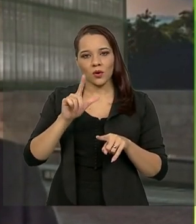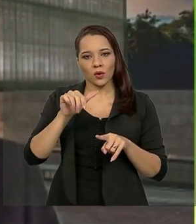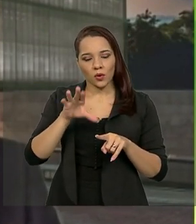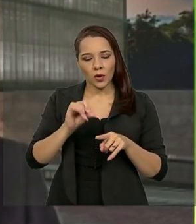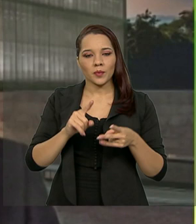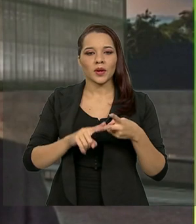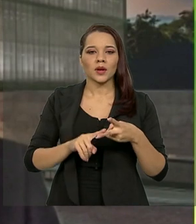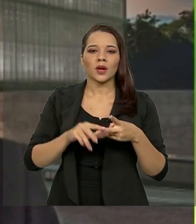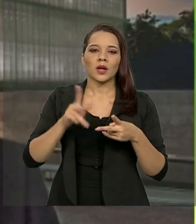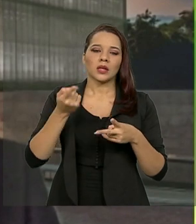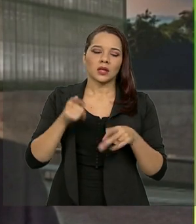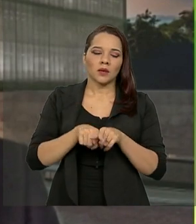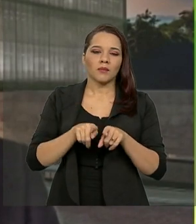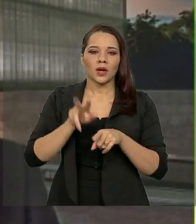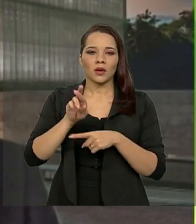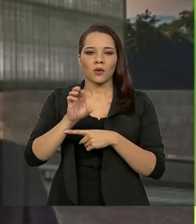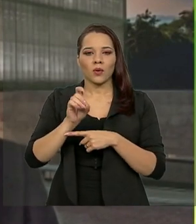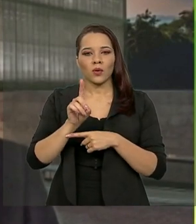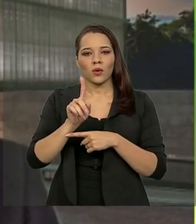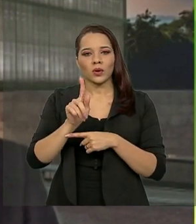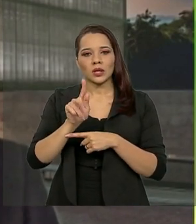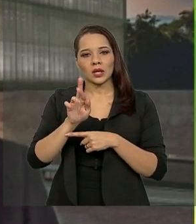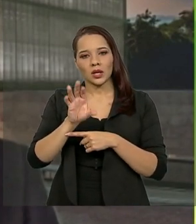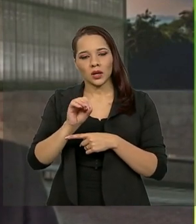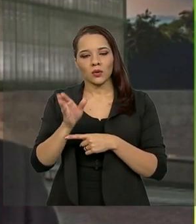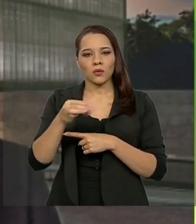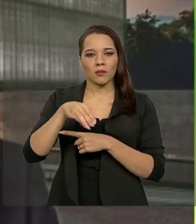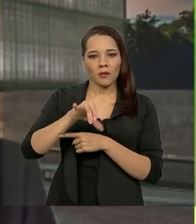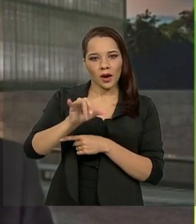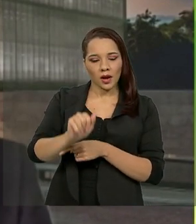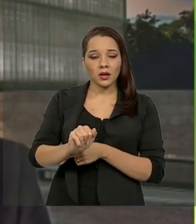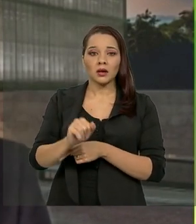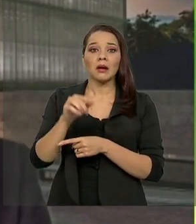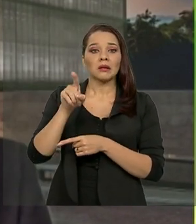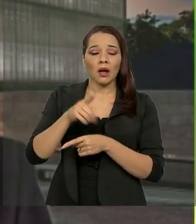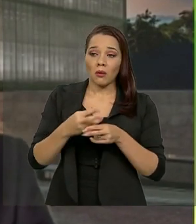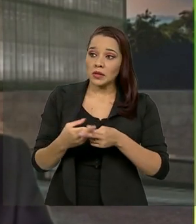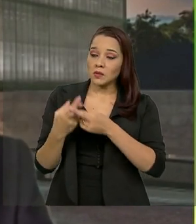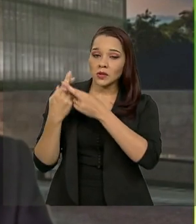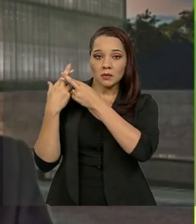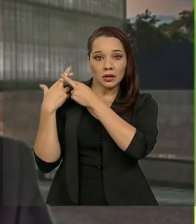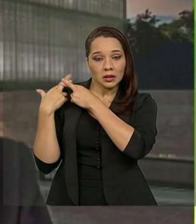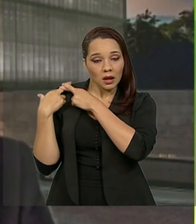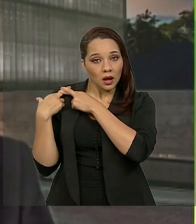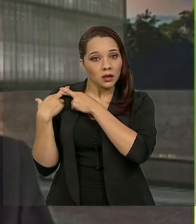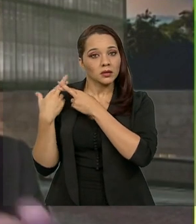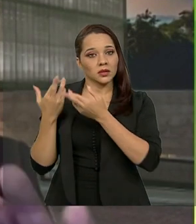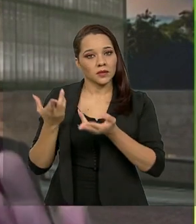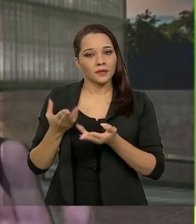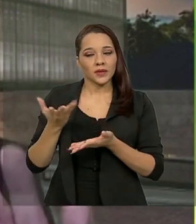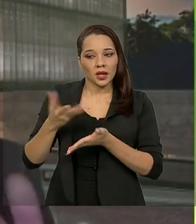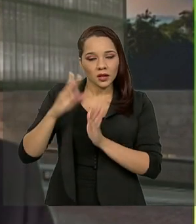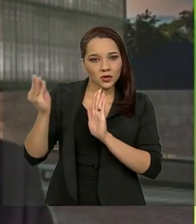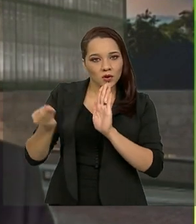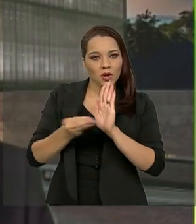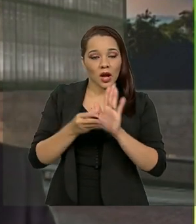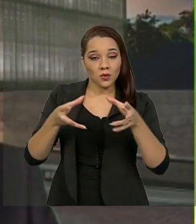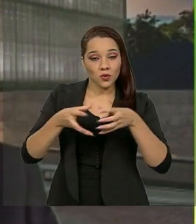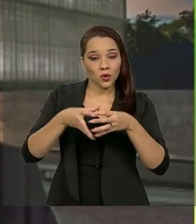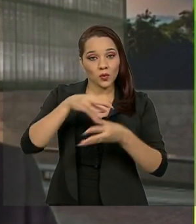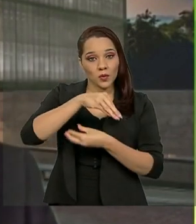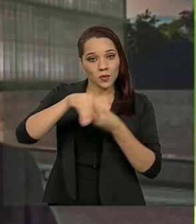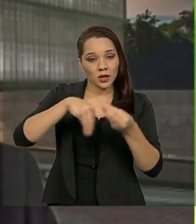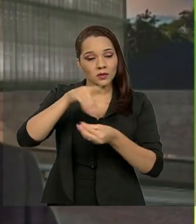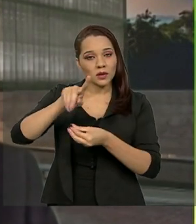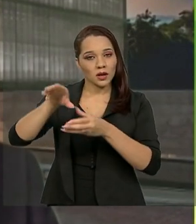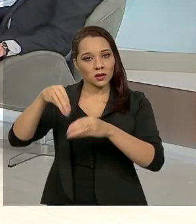Maia, estão tratando com enorme responsabilidade. Tanto é que eles implantaram uma comissão mista no